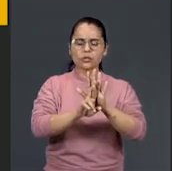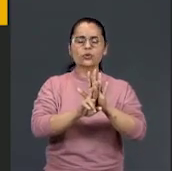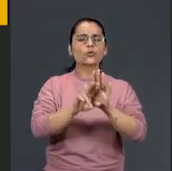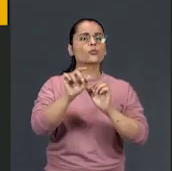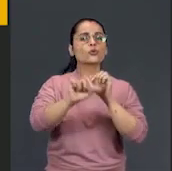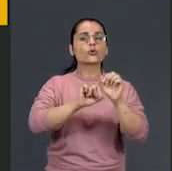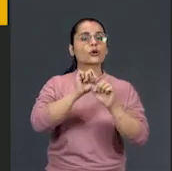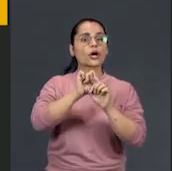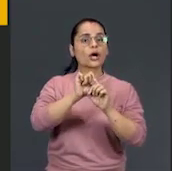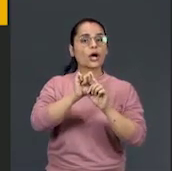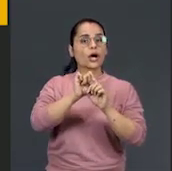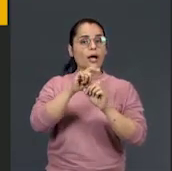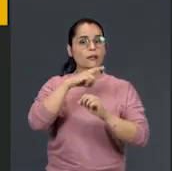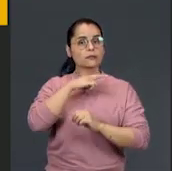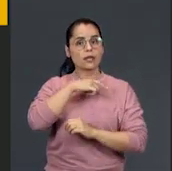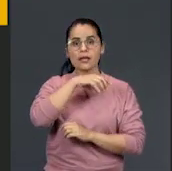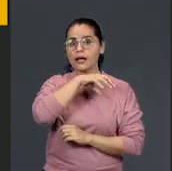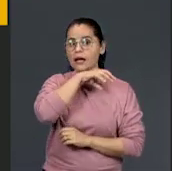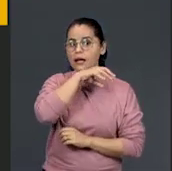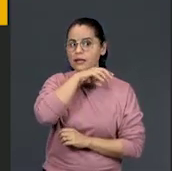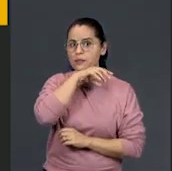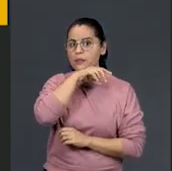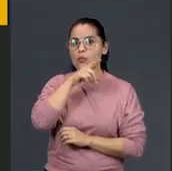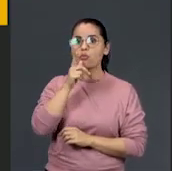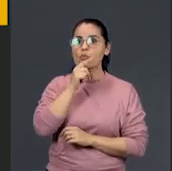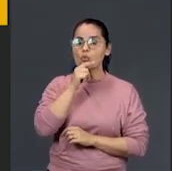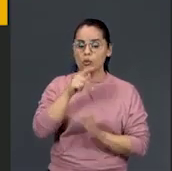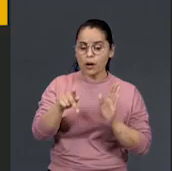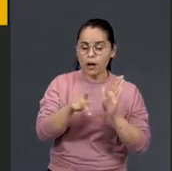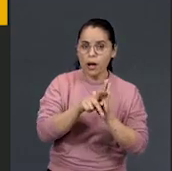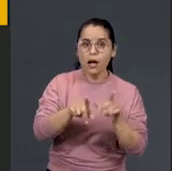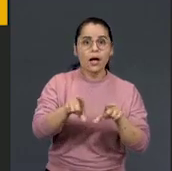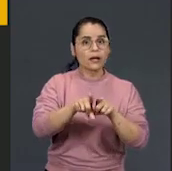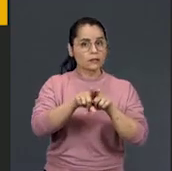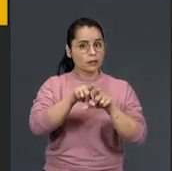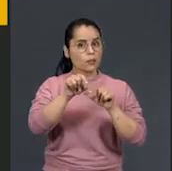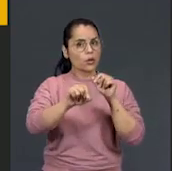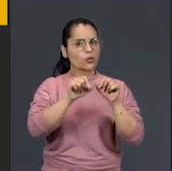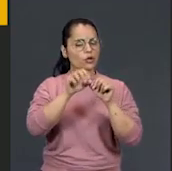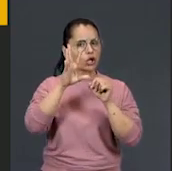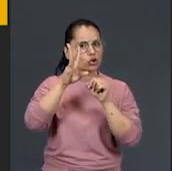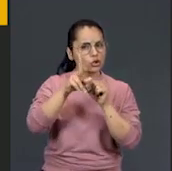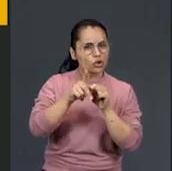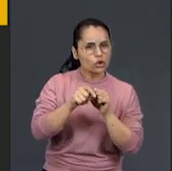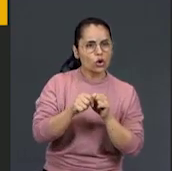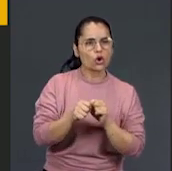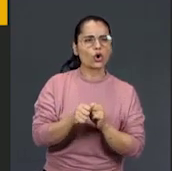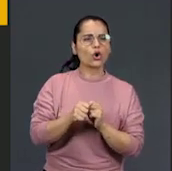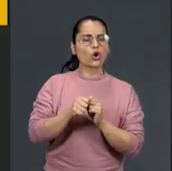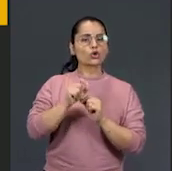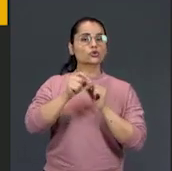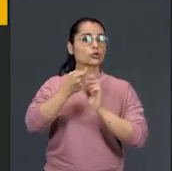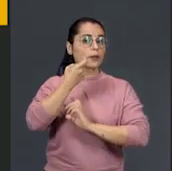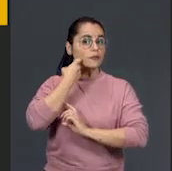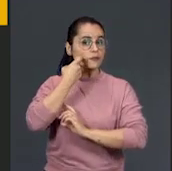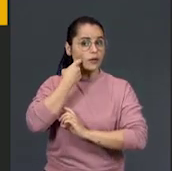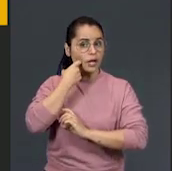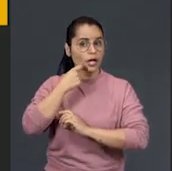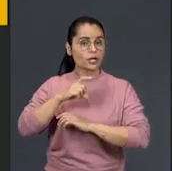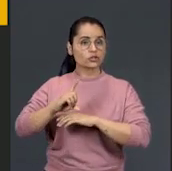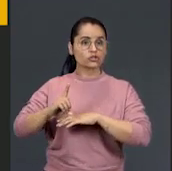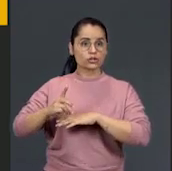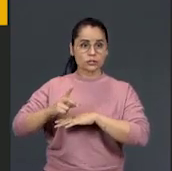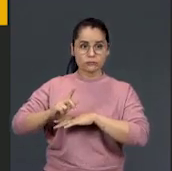representados por alguns invertebrados aquáticos e todos os vertebrados. Quais são eles? Peixes, anfíbios,